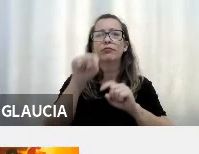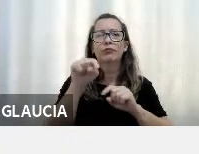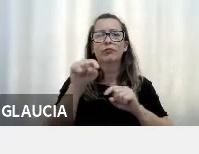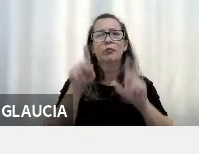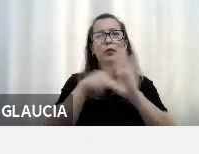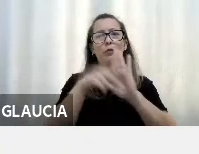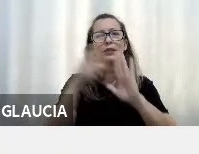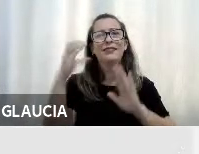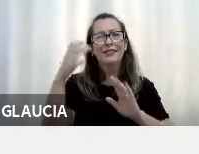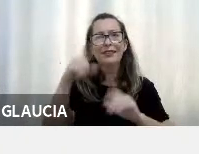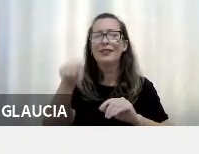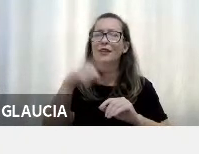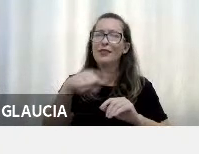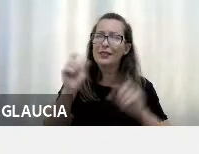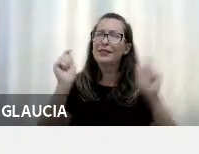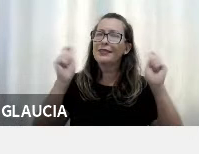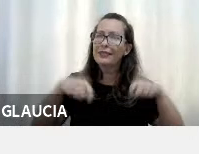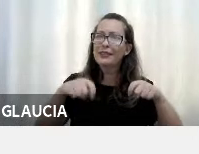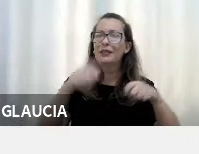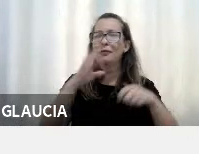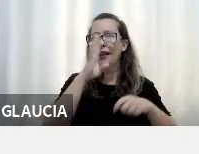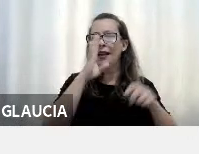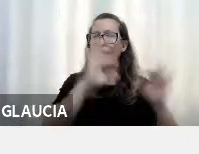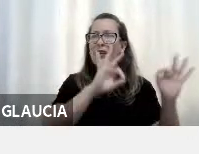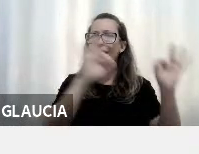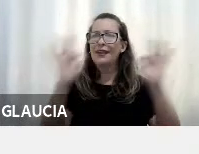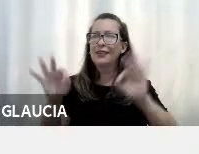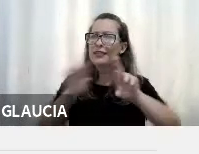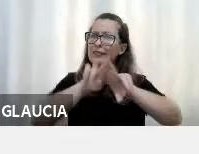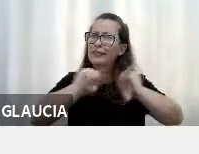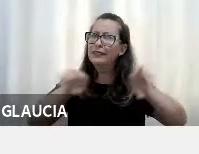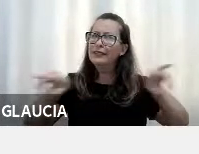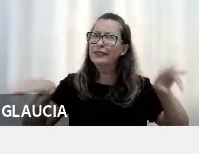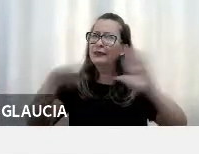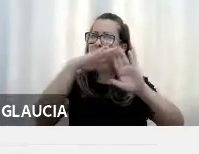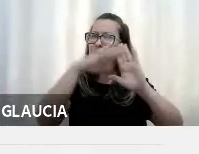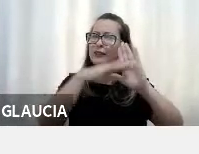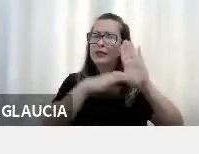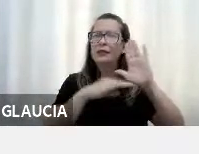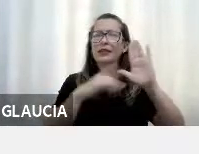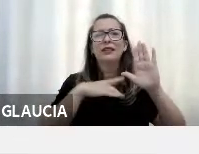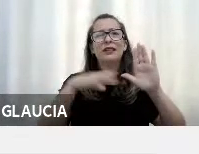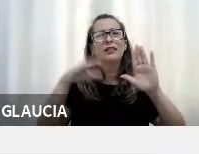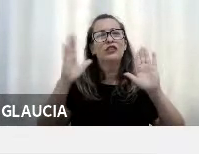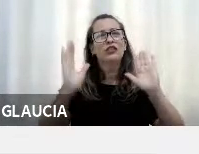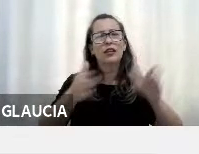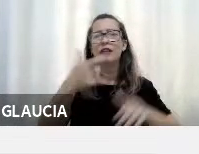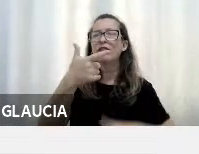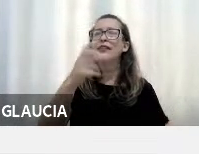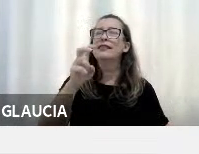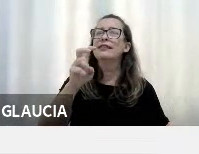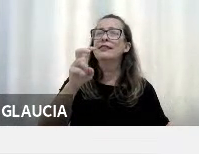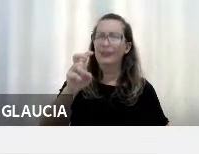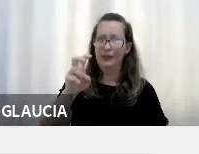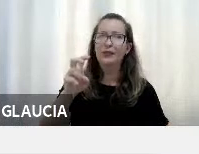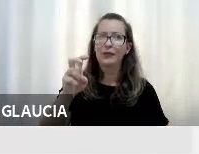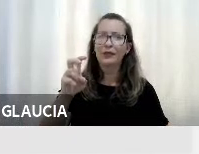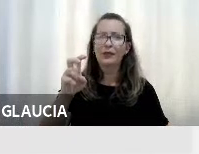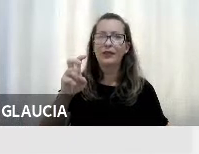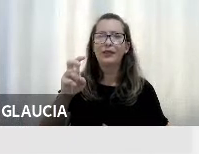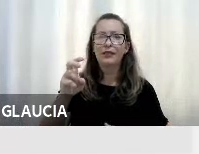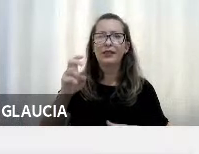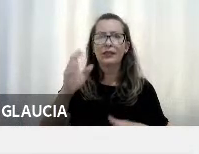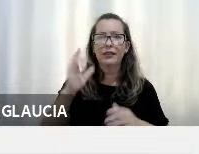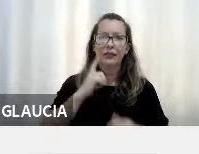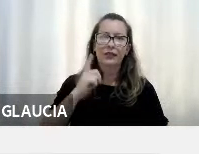de assistir a os diversos programas que já são 25, acredito, que estão aqui. Isso, o 26 acabou